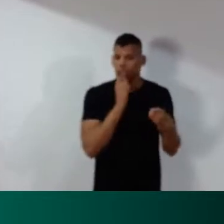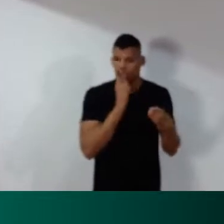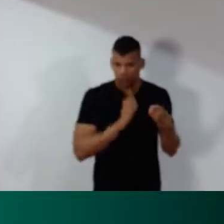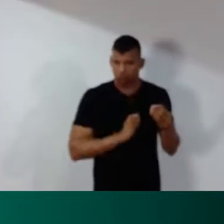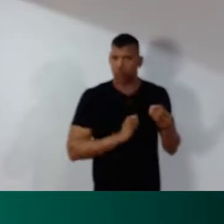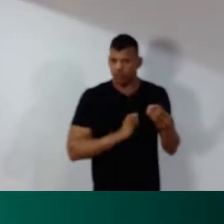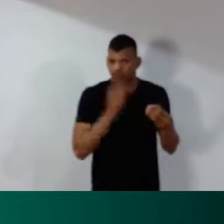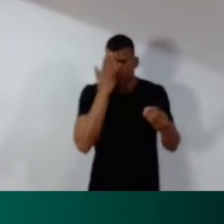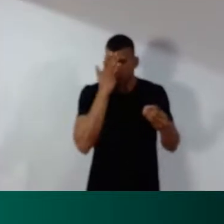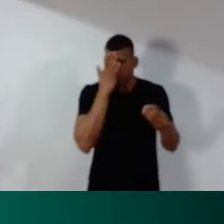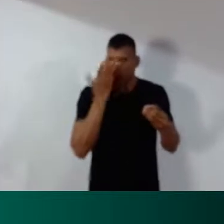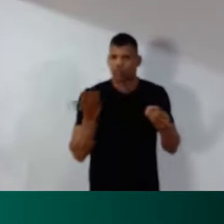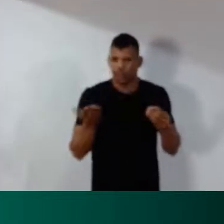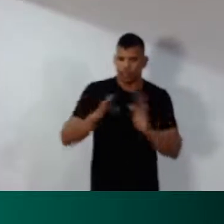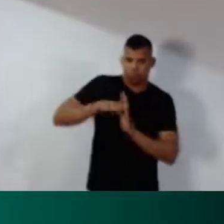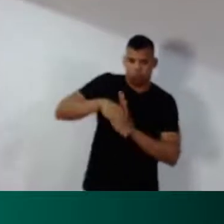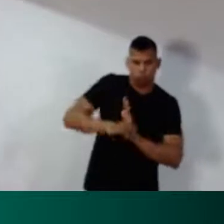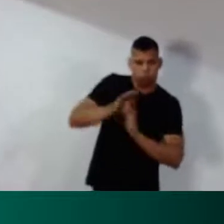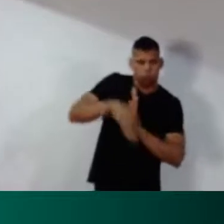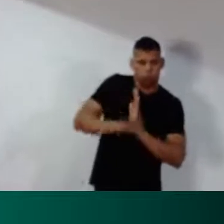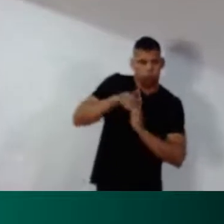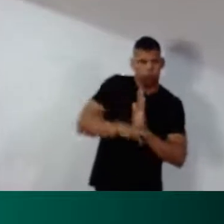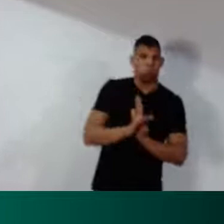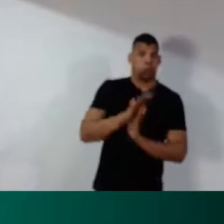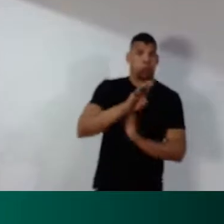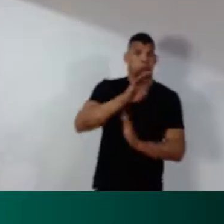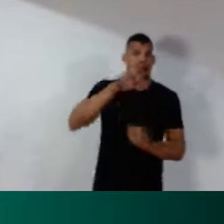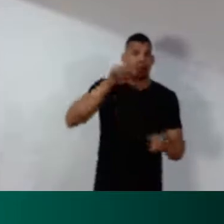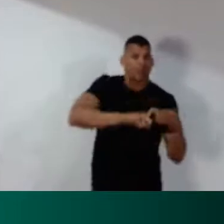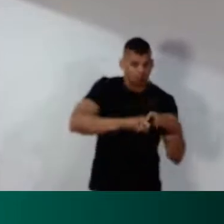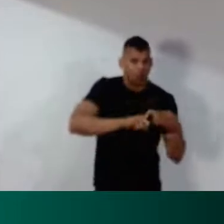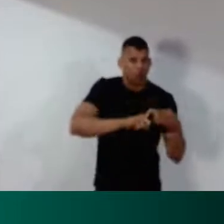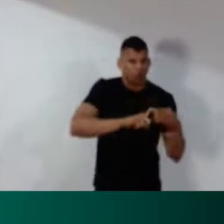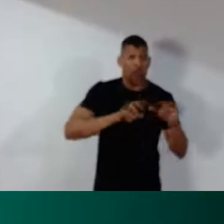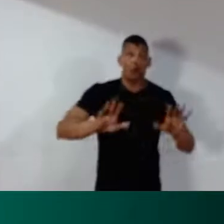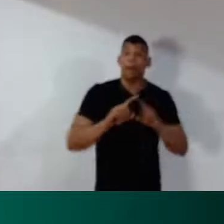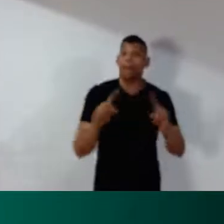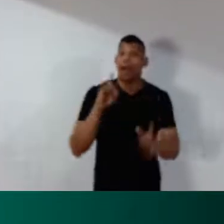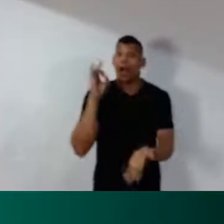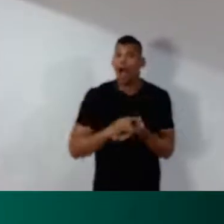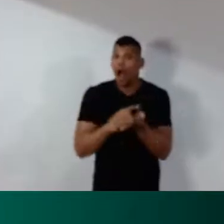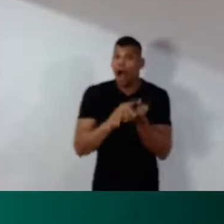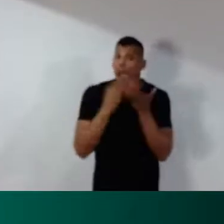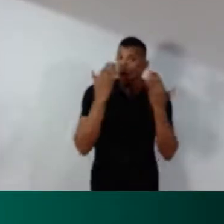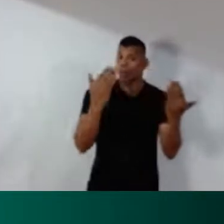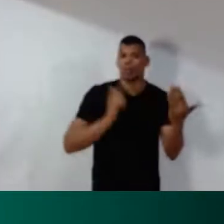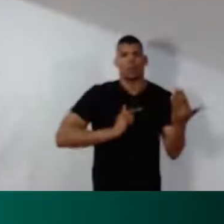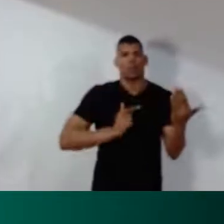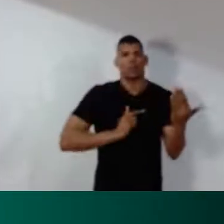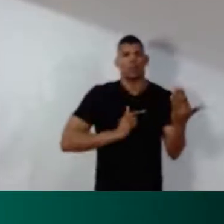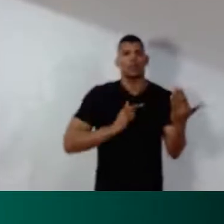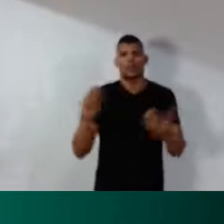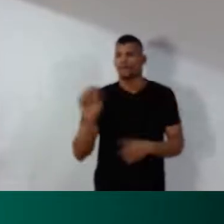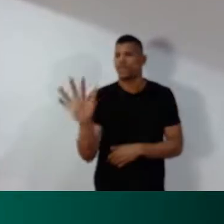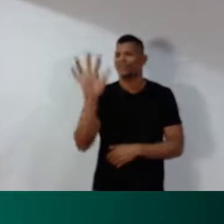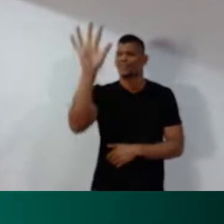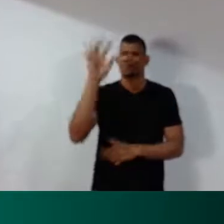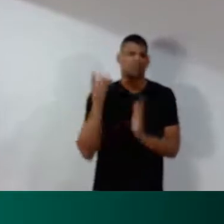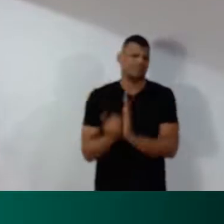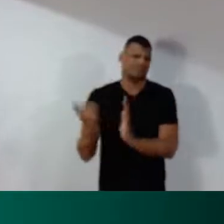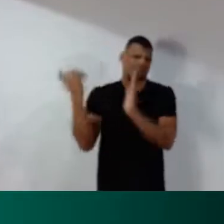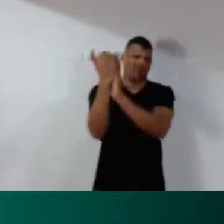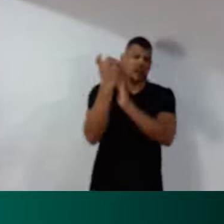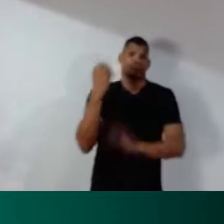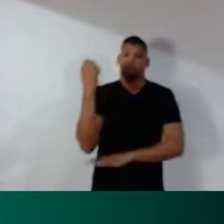verdade mas a gente tem uma realidade aí na nossa cara que é a inflação alta e é alta